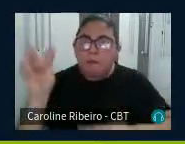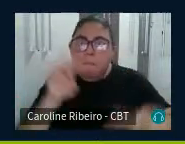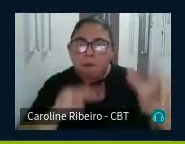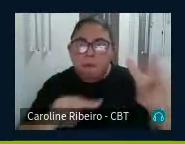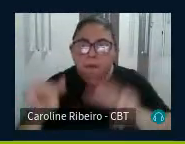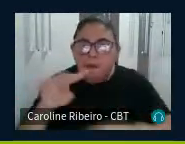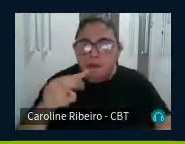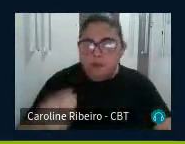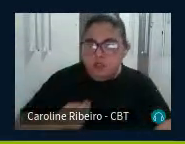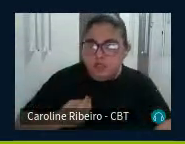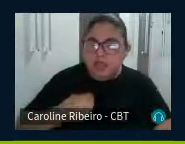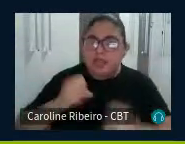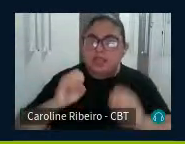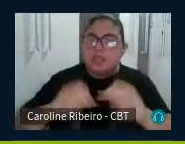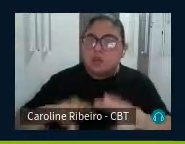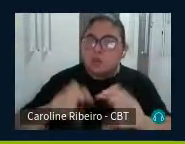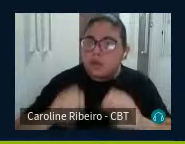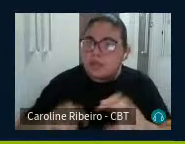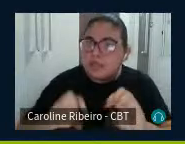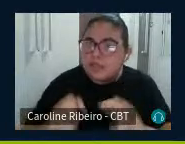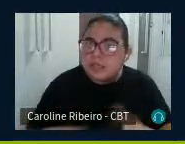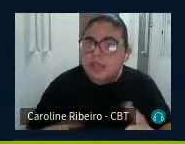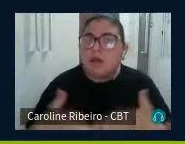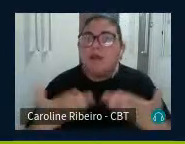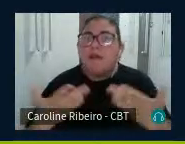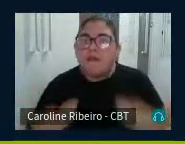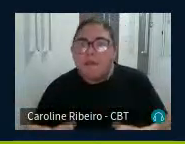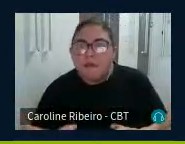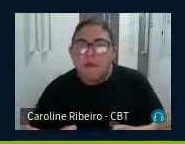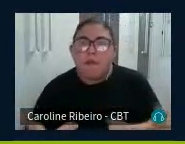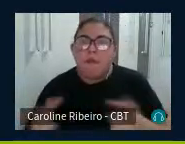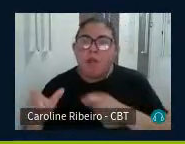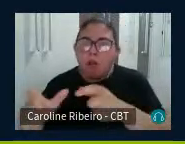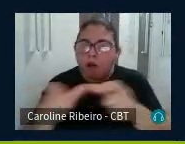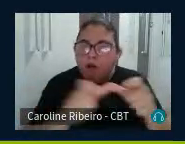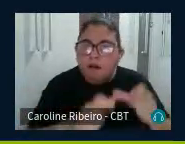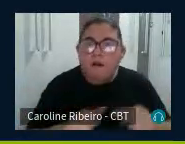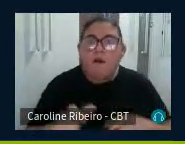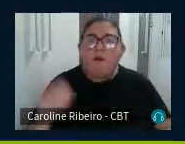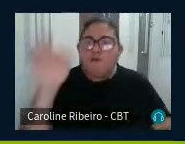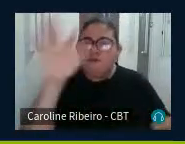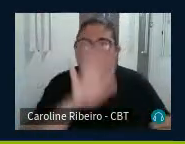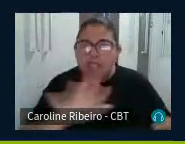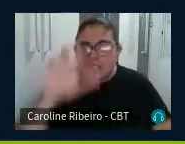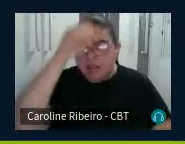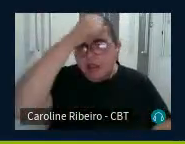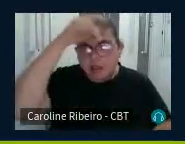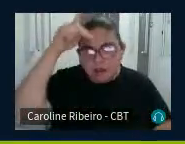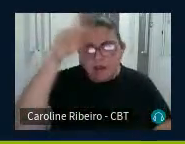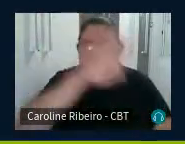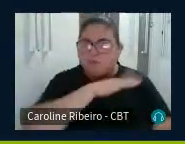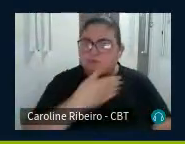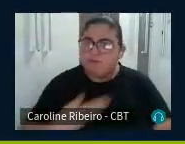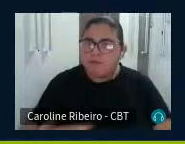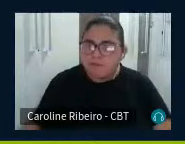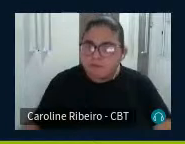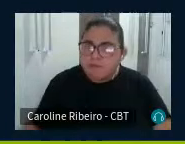na educação, ele está atuando aí. É nos órgãos federais, municipais,